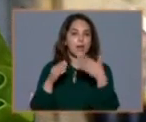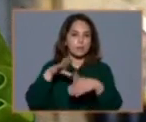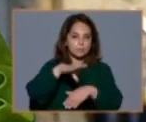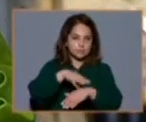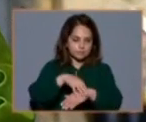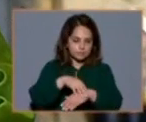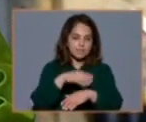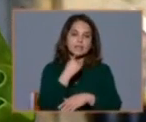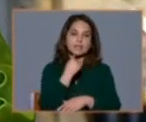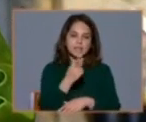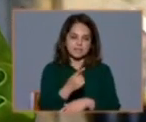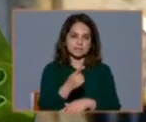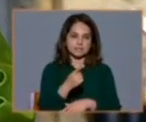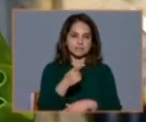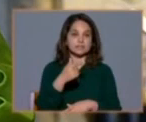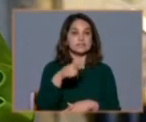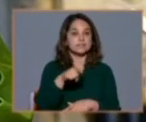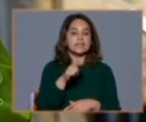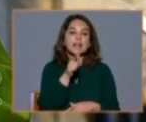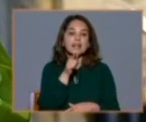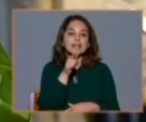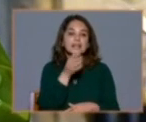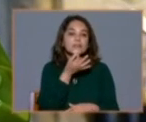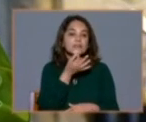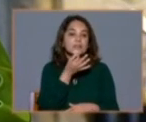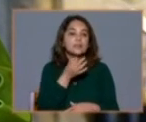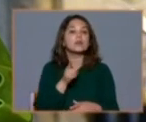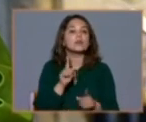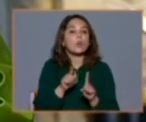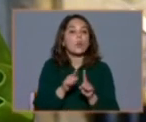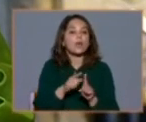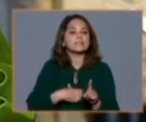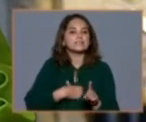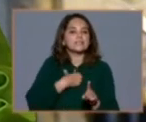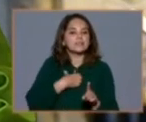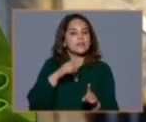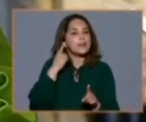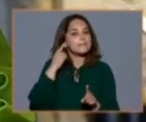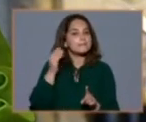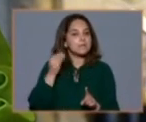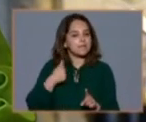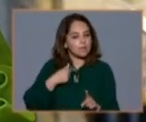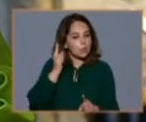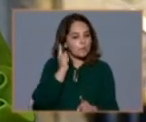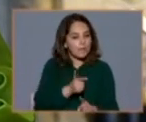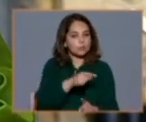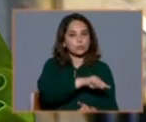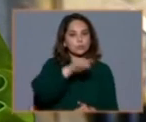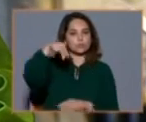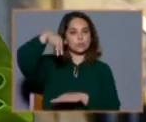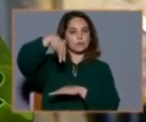disse: Talita cum, que significa: menina, eu te ordeno,